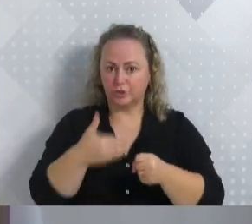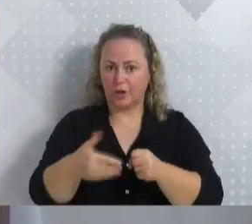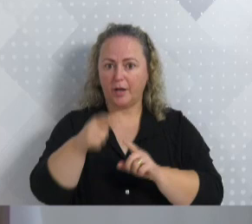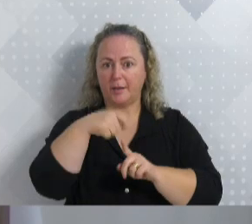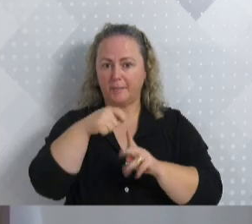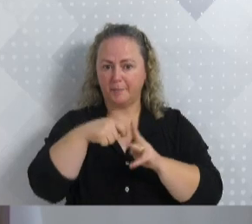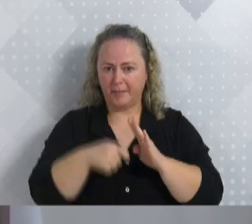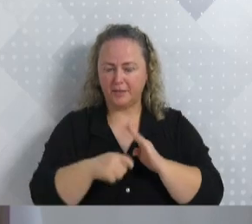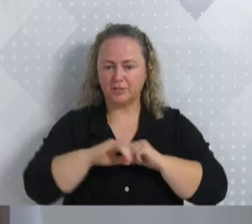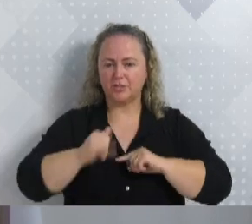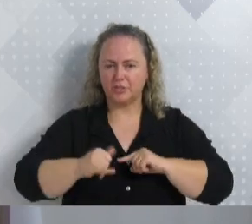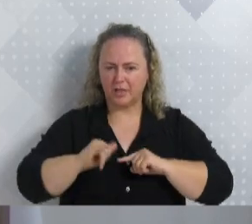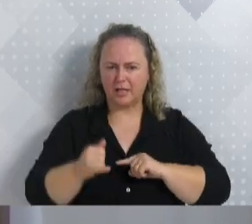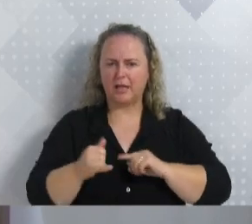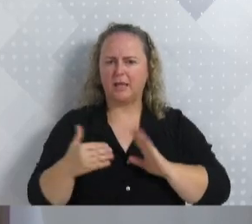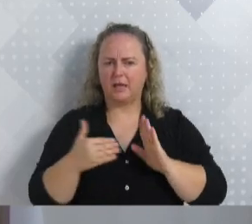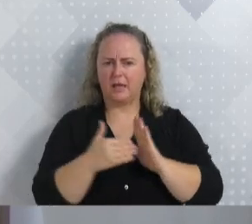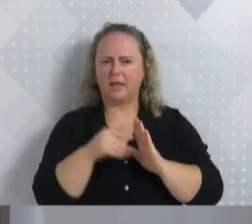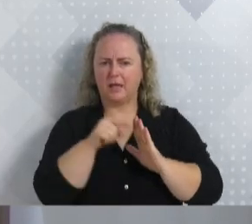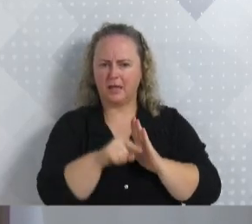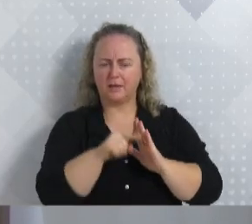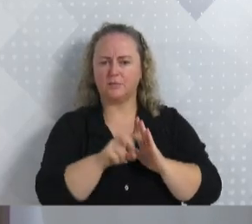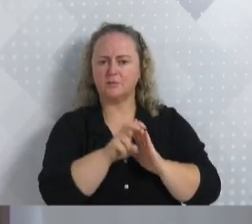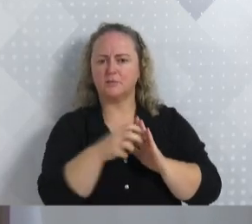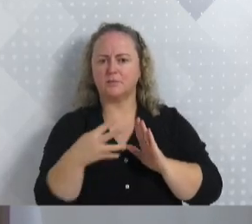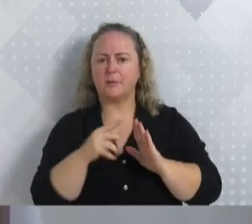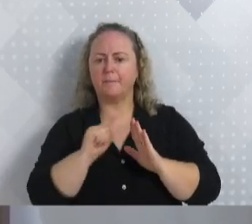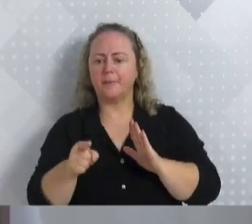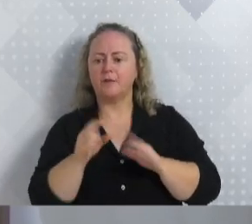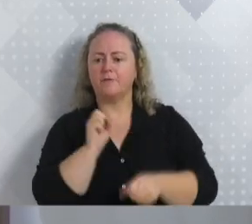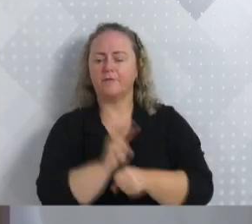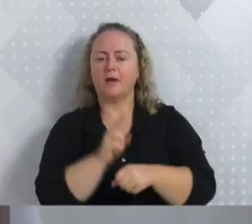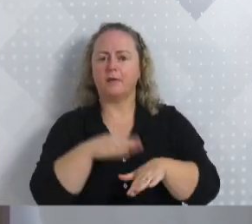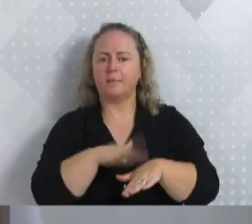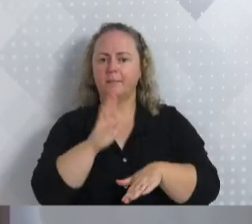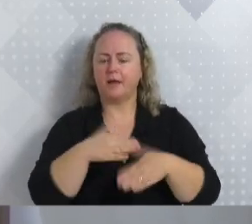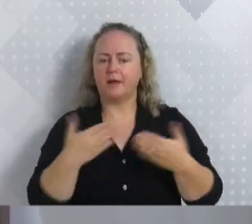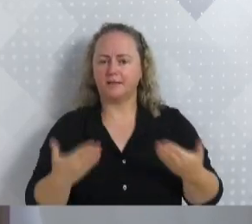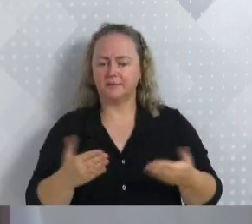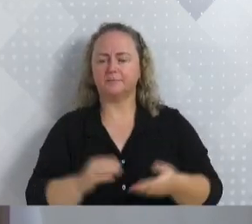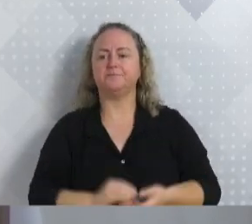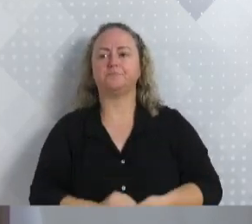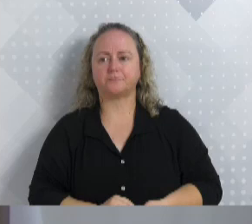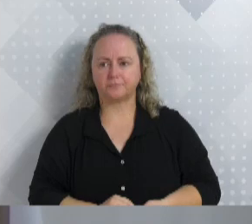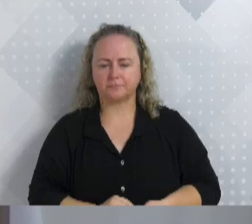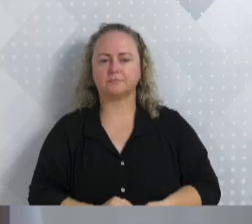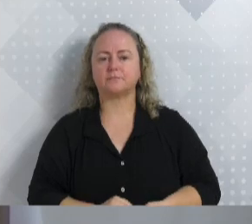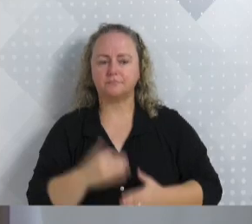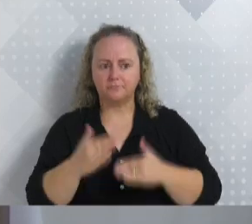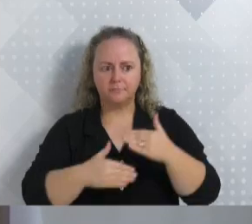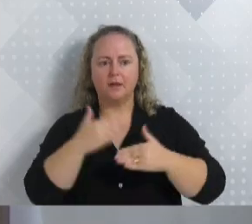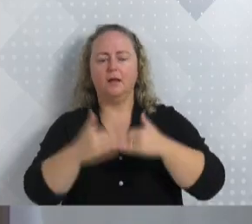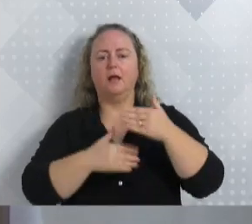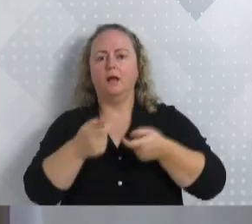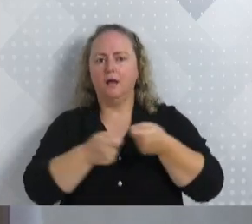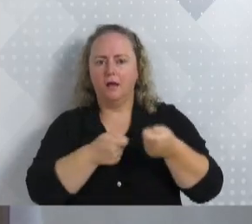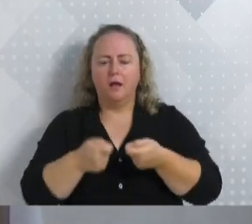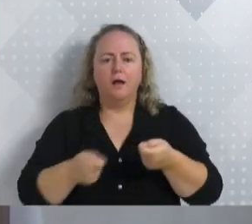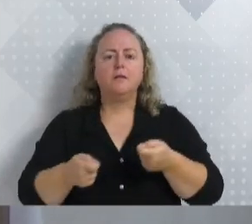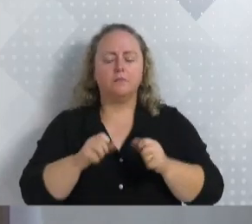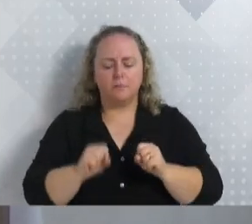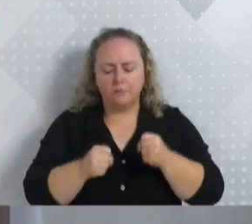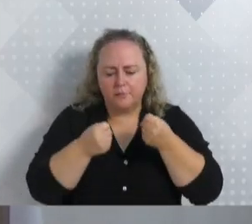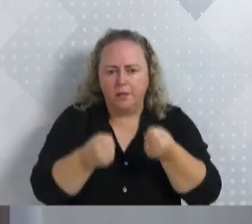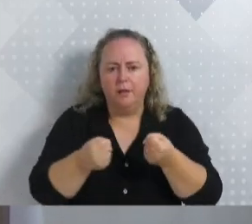abril, foram 54 mil pós-trabalho, vereador Diego. Isso demonstra, na minha opinião, que o desenvolvimento econômico é a força motriz do